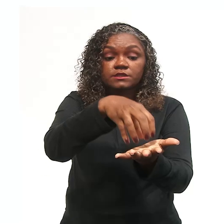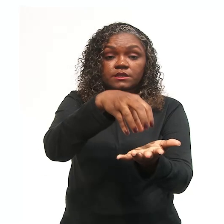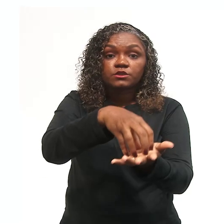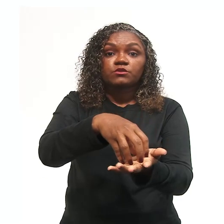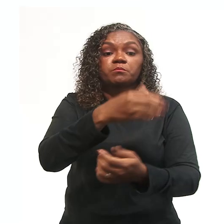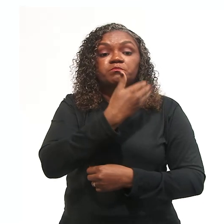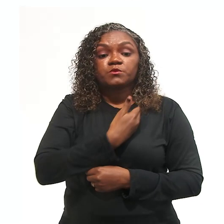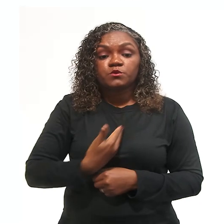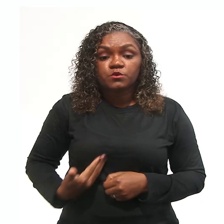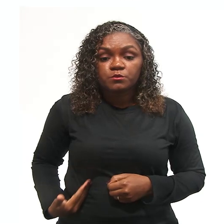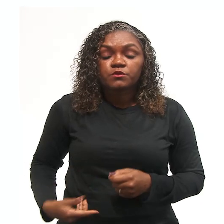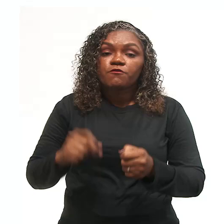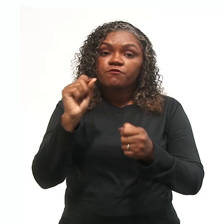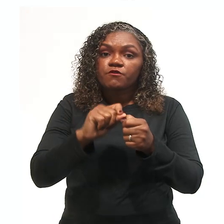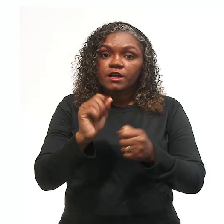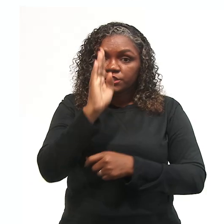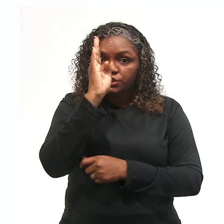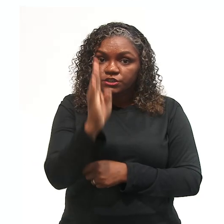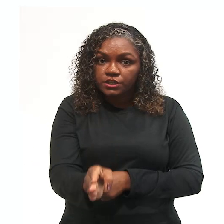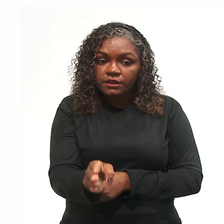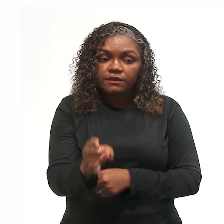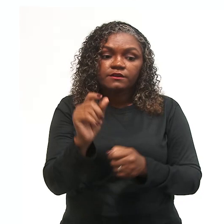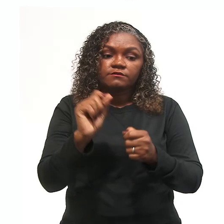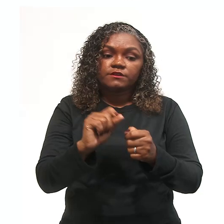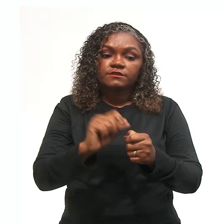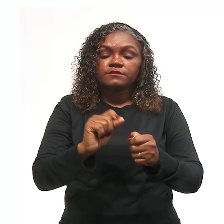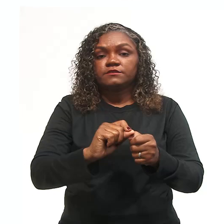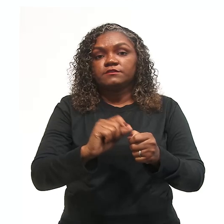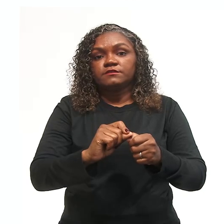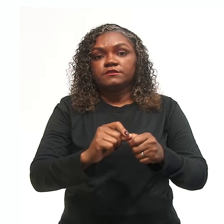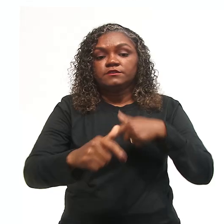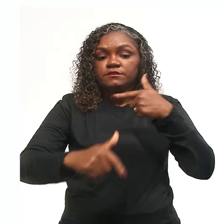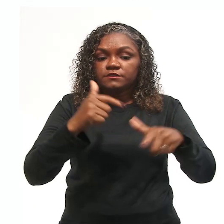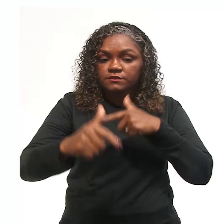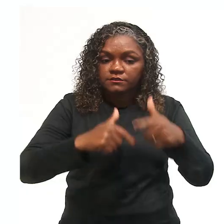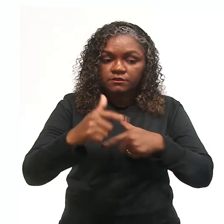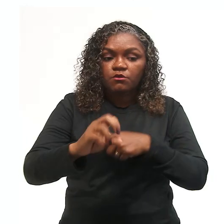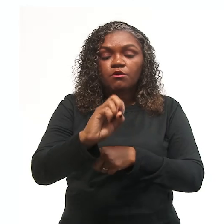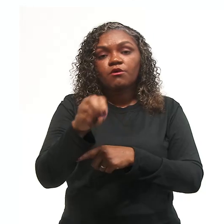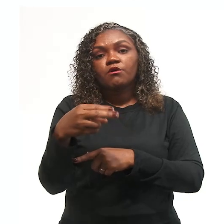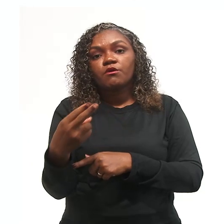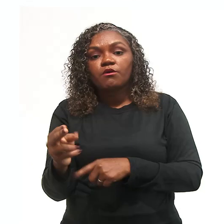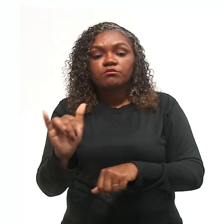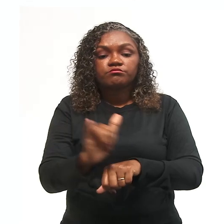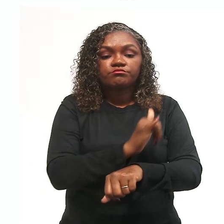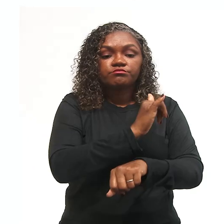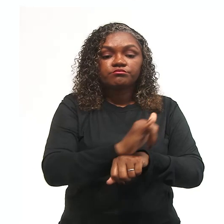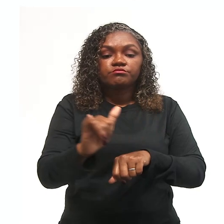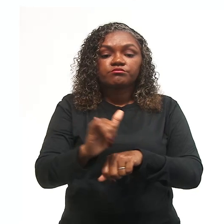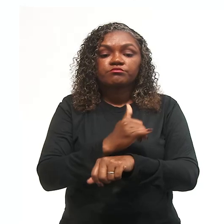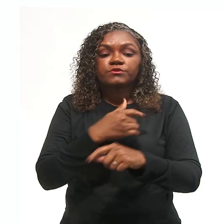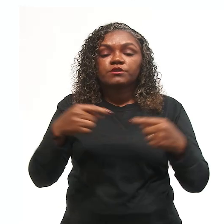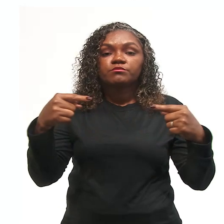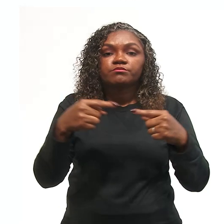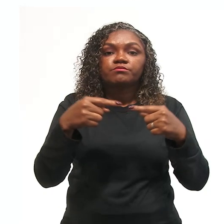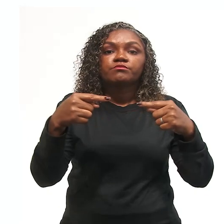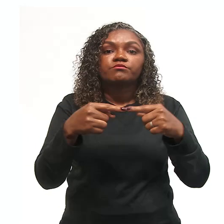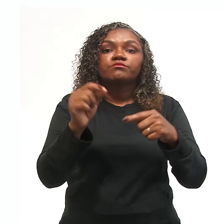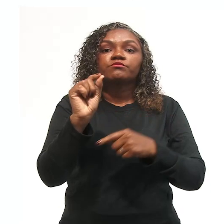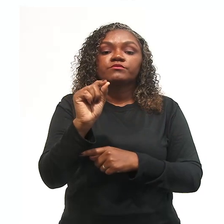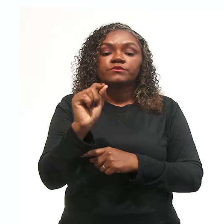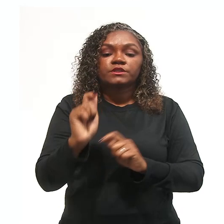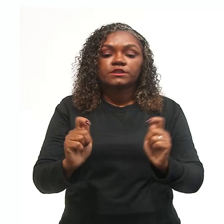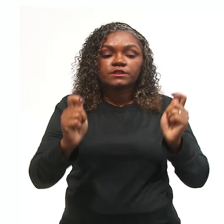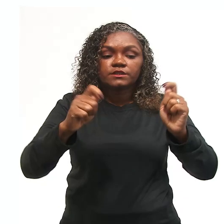atuar por meio da produção direta dos produtos e serviços, ou por meio de mecanismos que propiciem